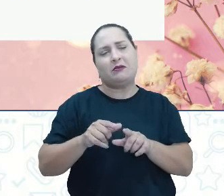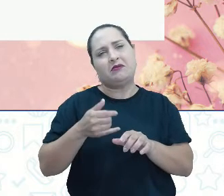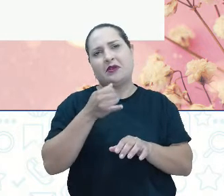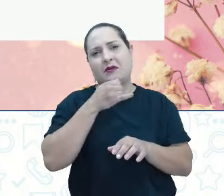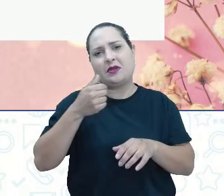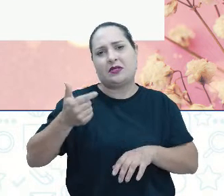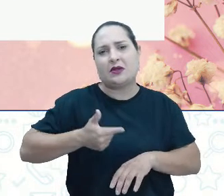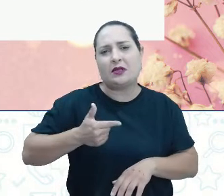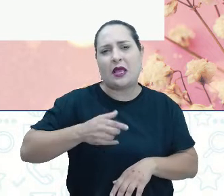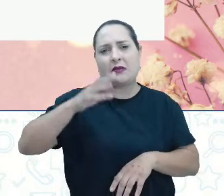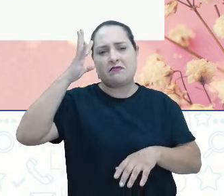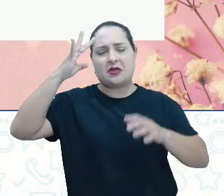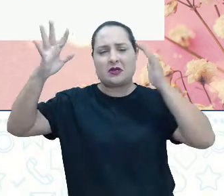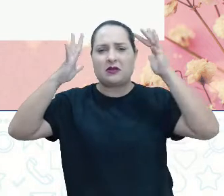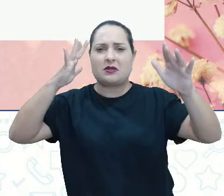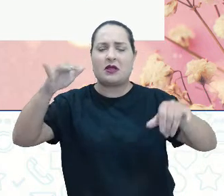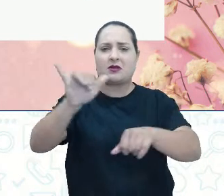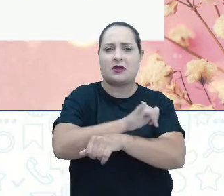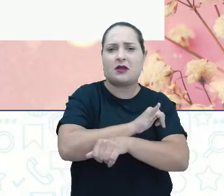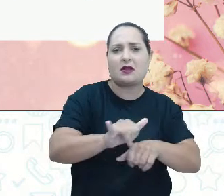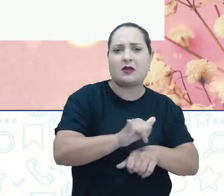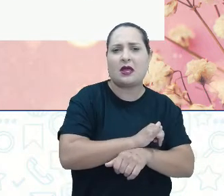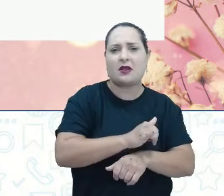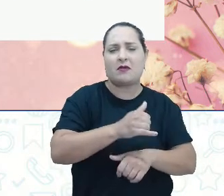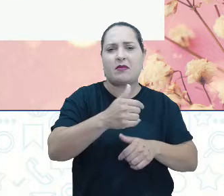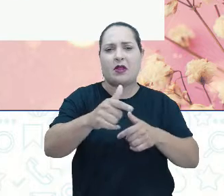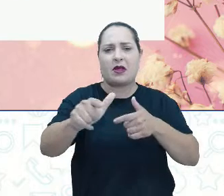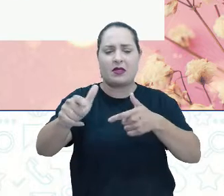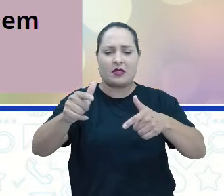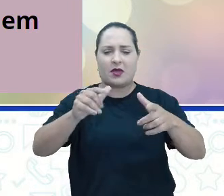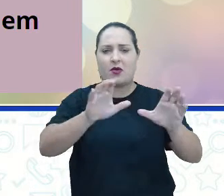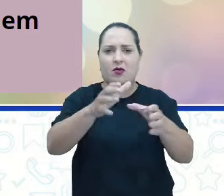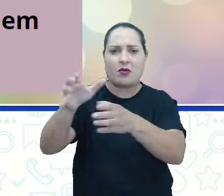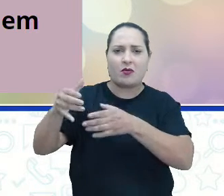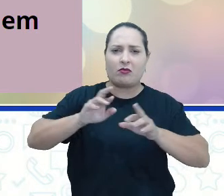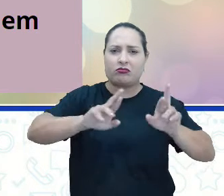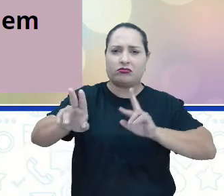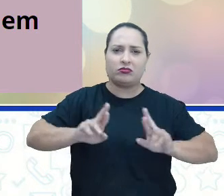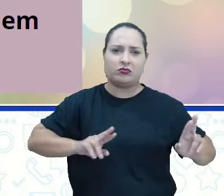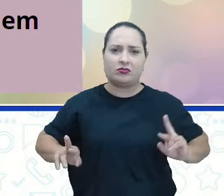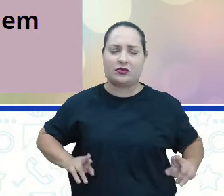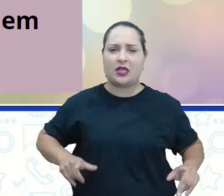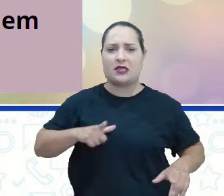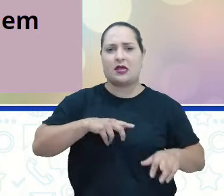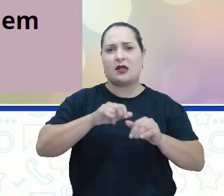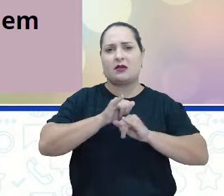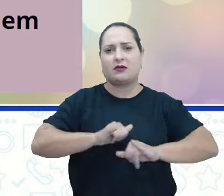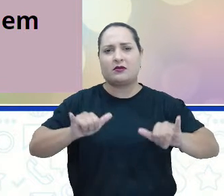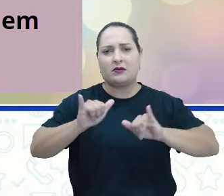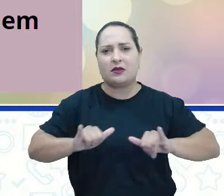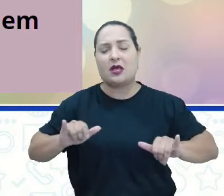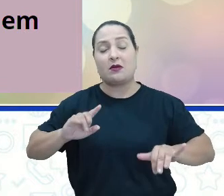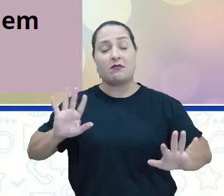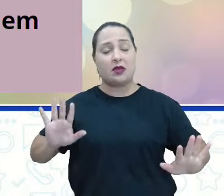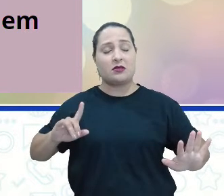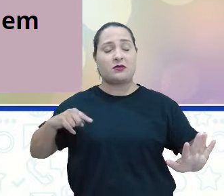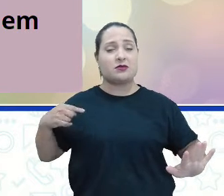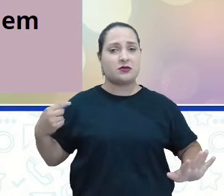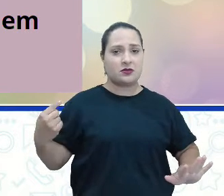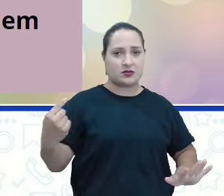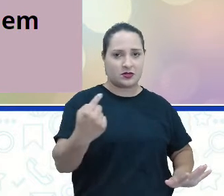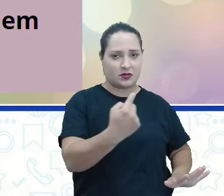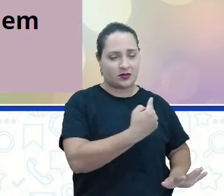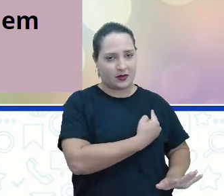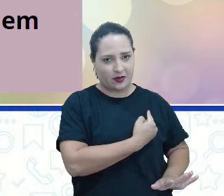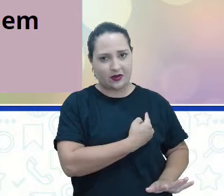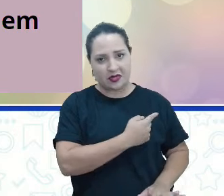estratégias para diferentes públicos. Isso é uma saída dentro da publicidade. Mas o que a gente pode fazer, nós, quanto,